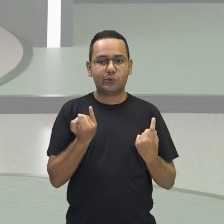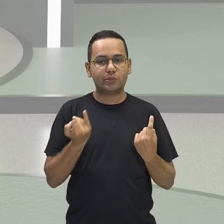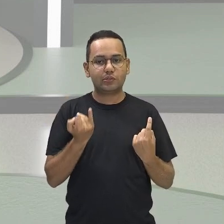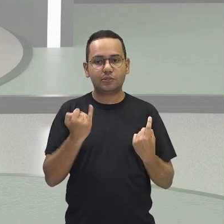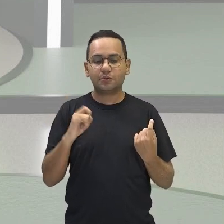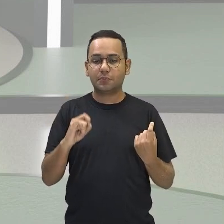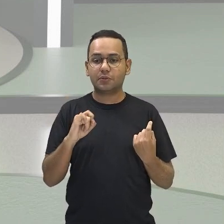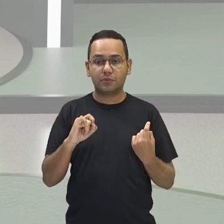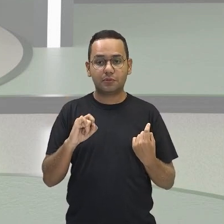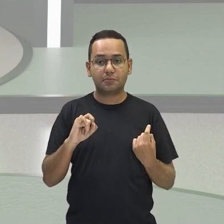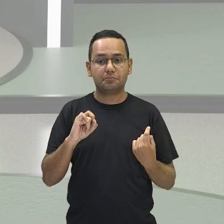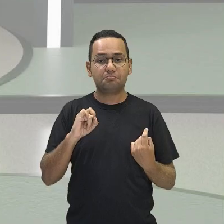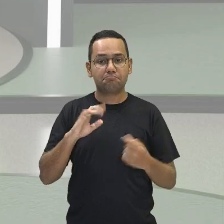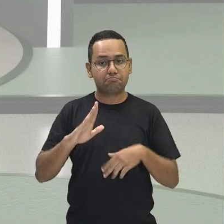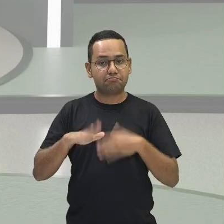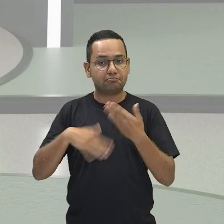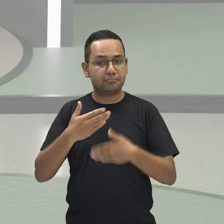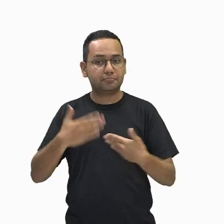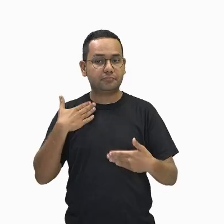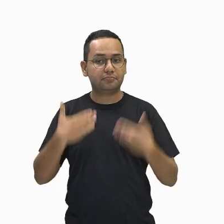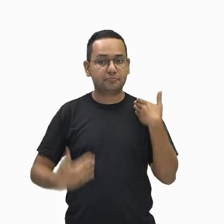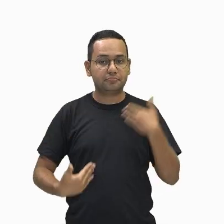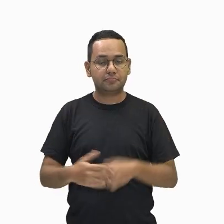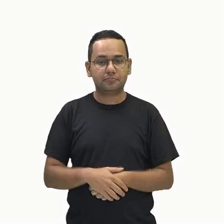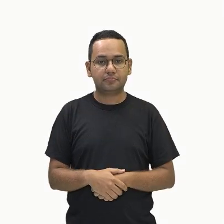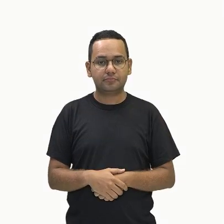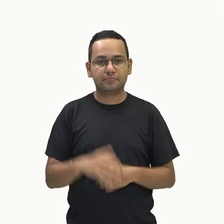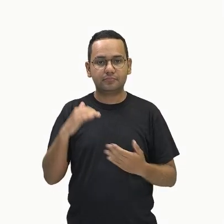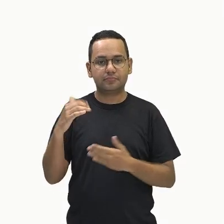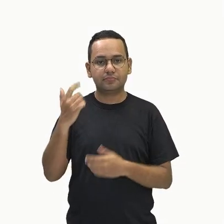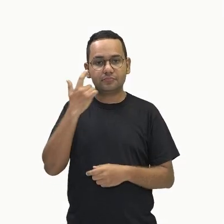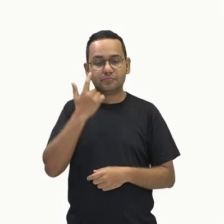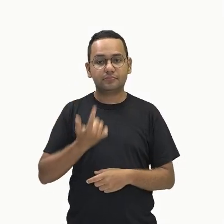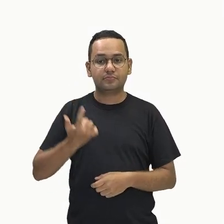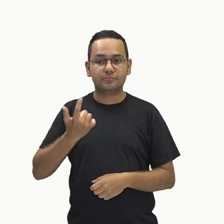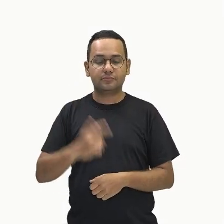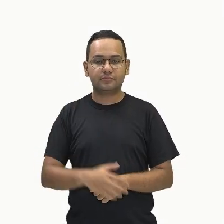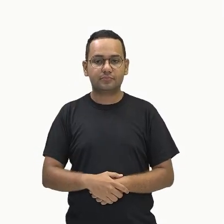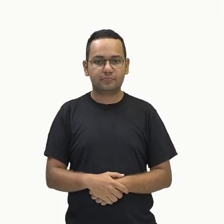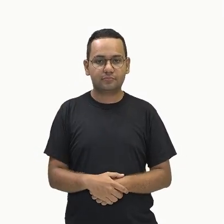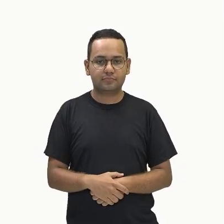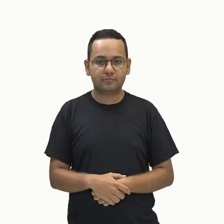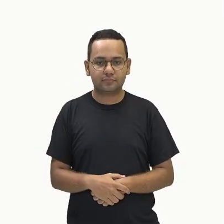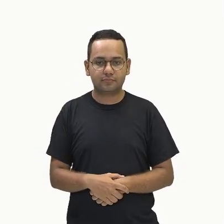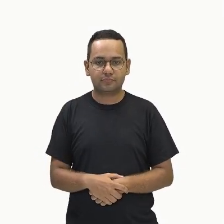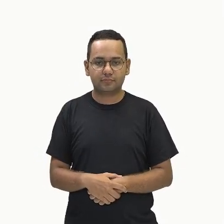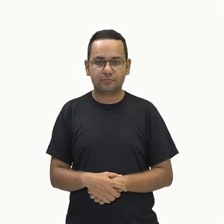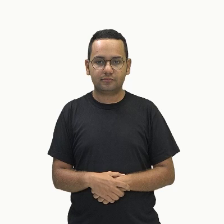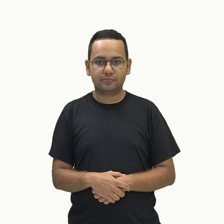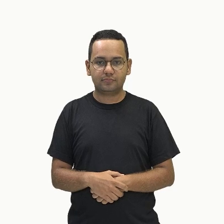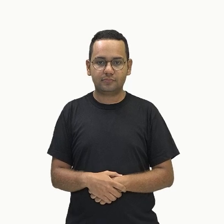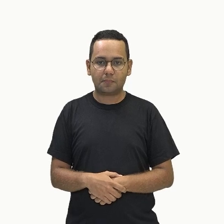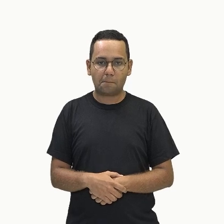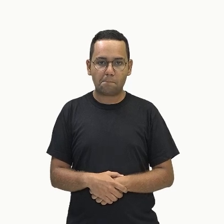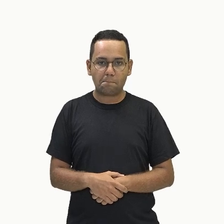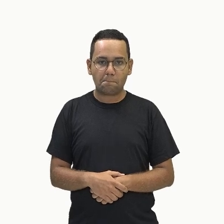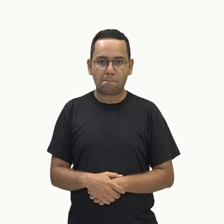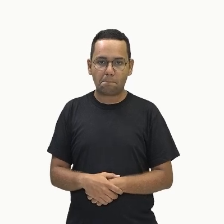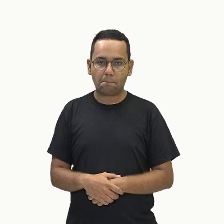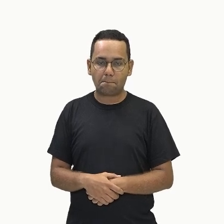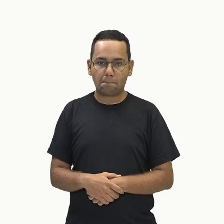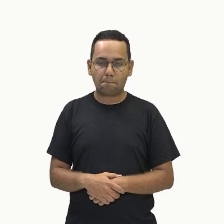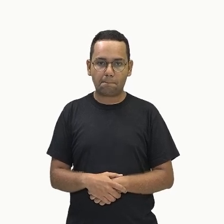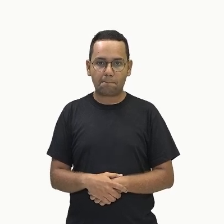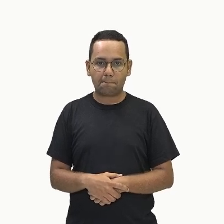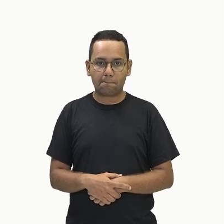para o nosso organismo. E vamos ver qual é esta função. Os nossos ossos, eles são